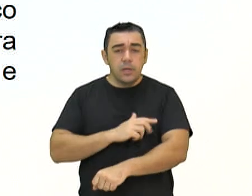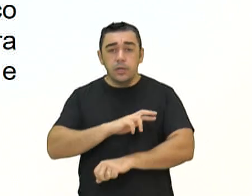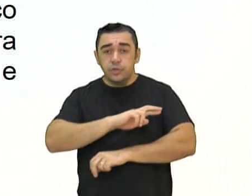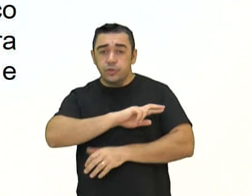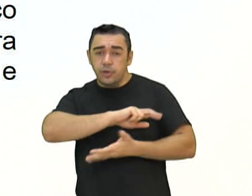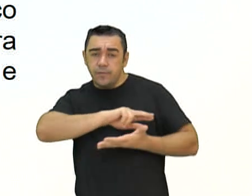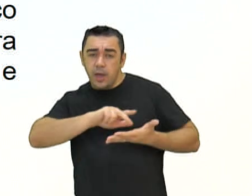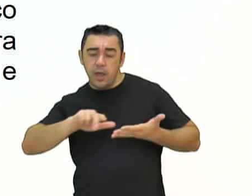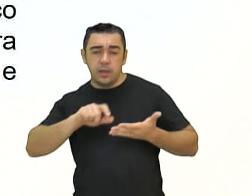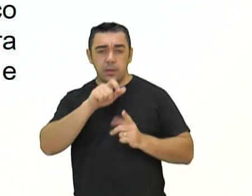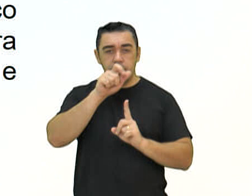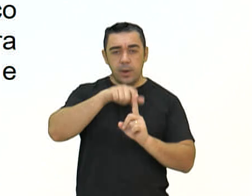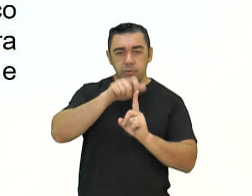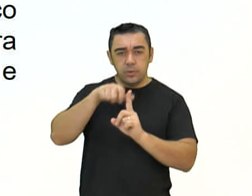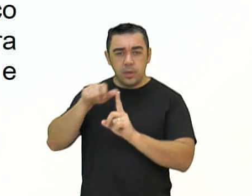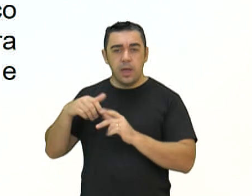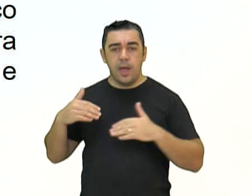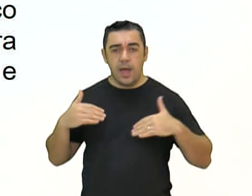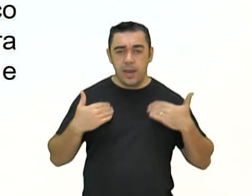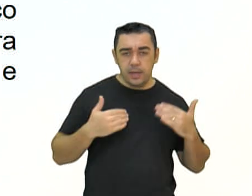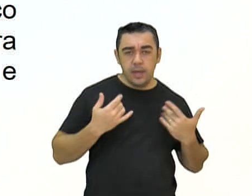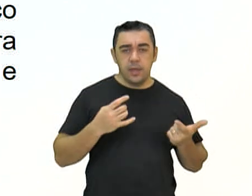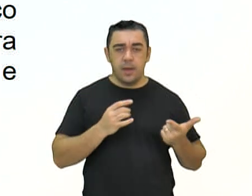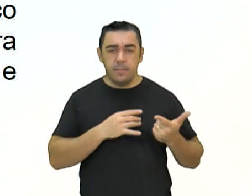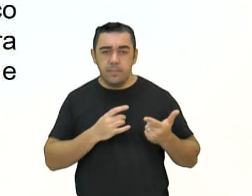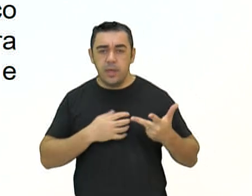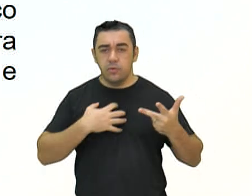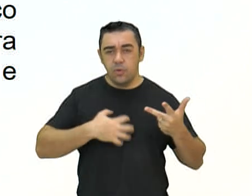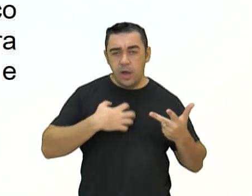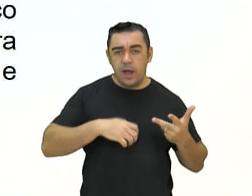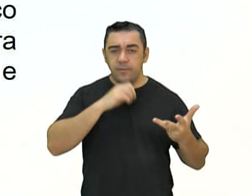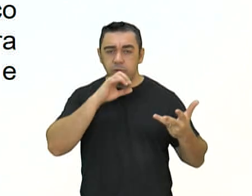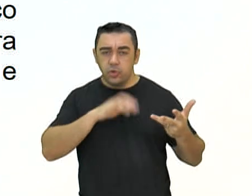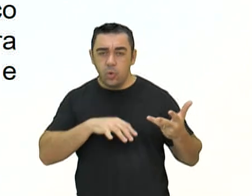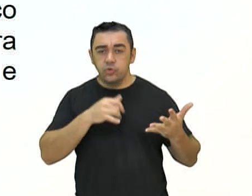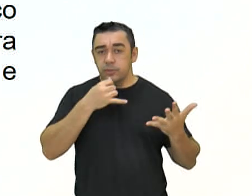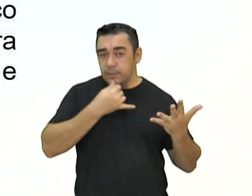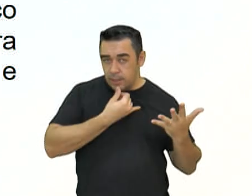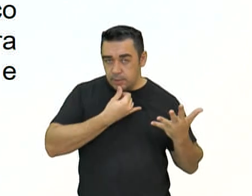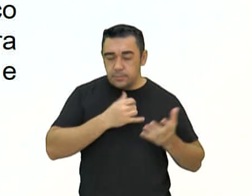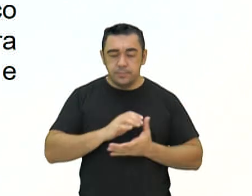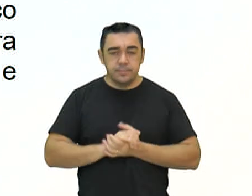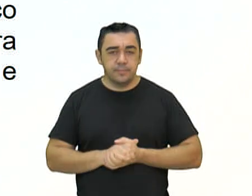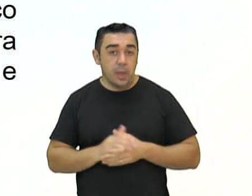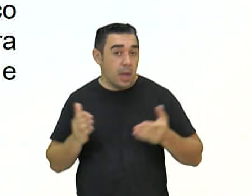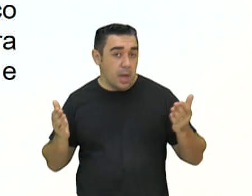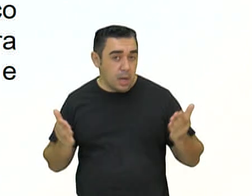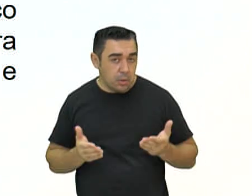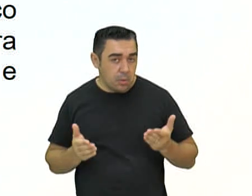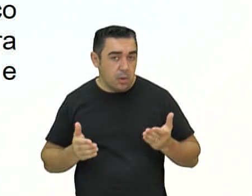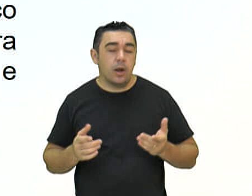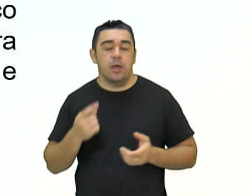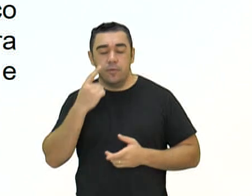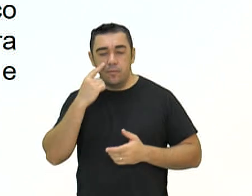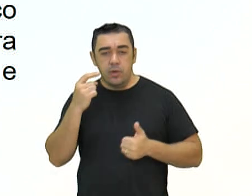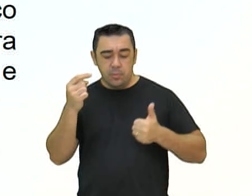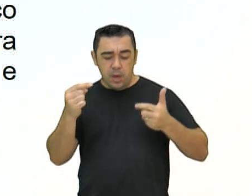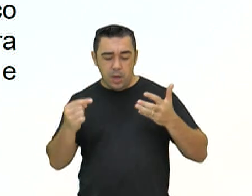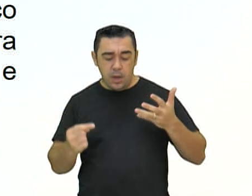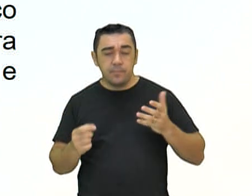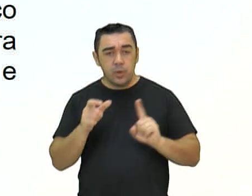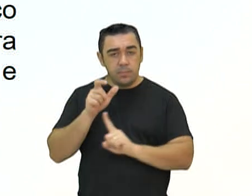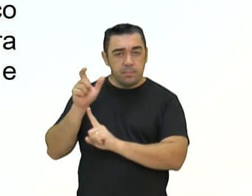divertidos personagens alegria, medo, raiva, nojinho e tristeza. Agora, esse elenco